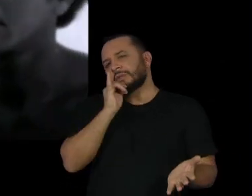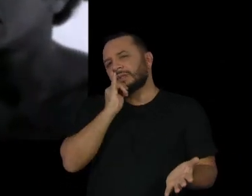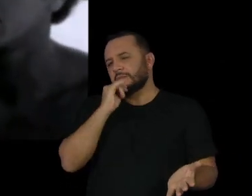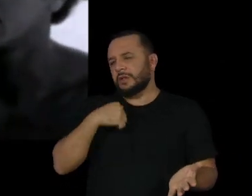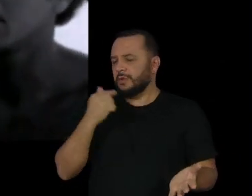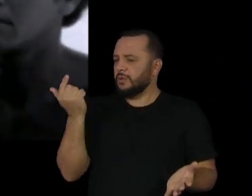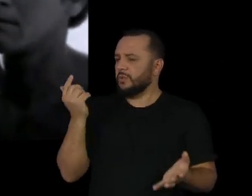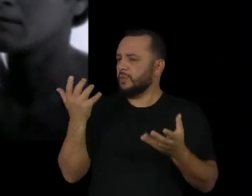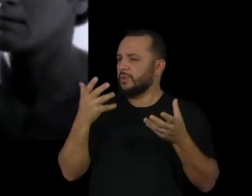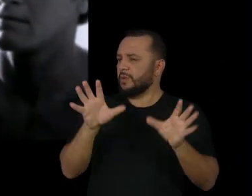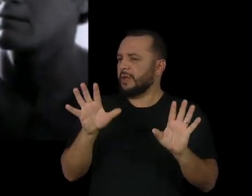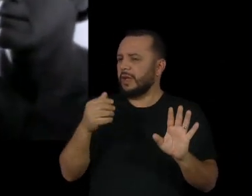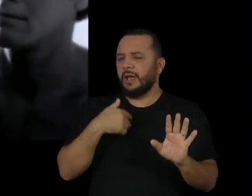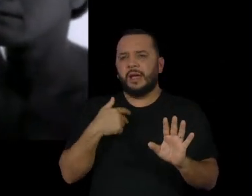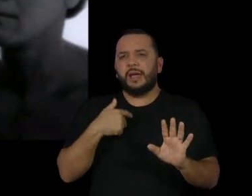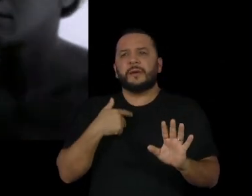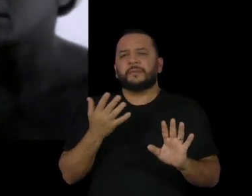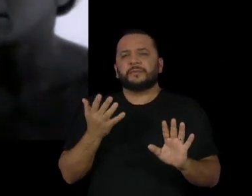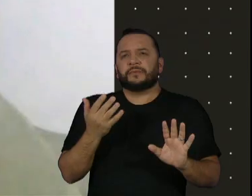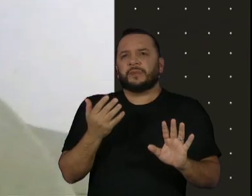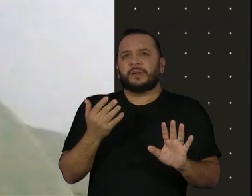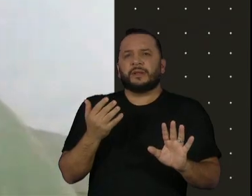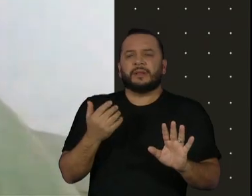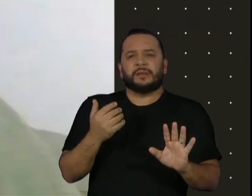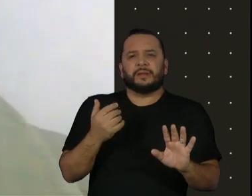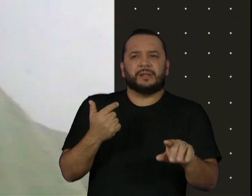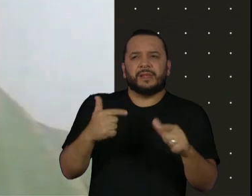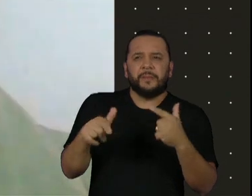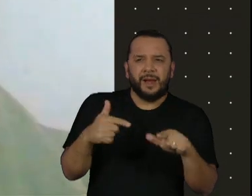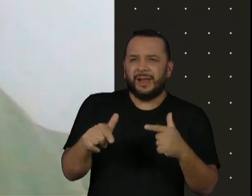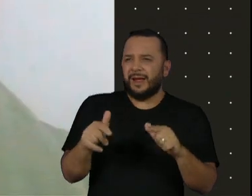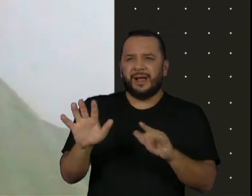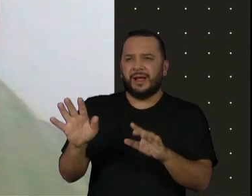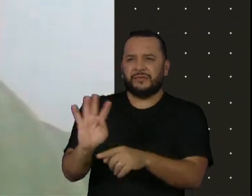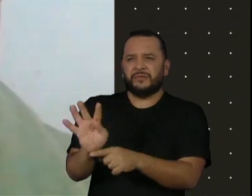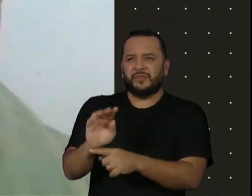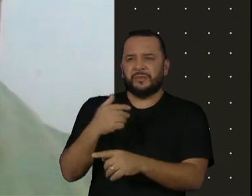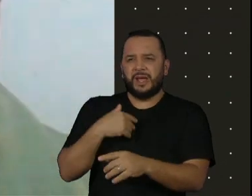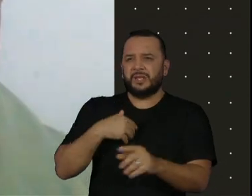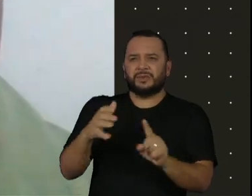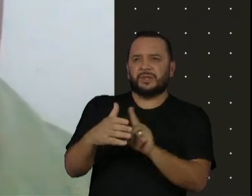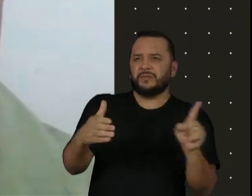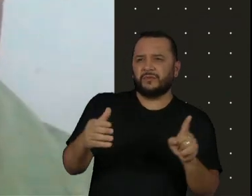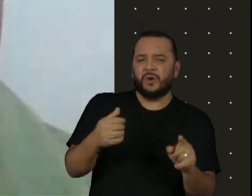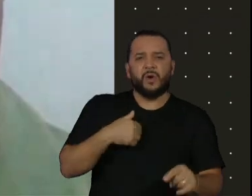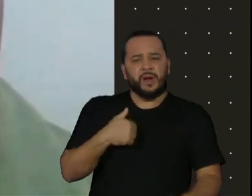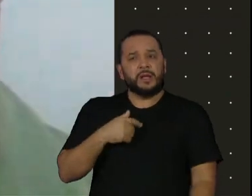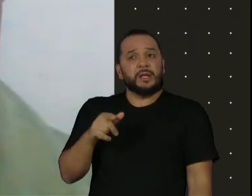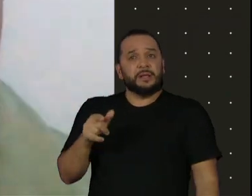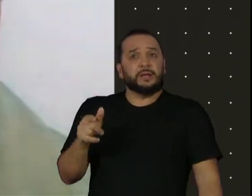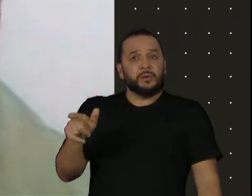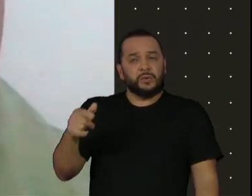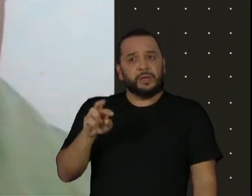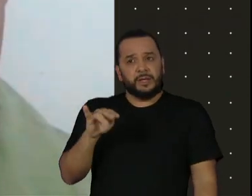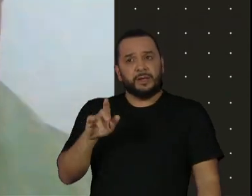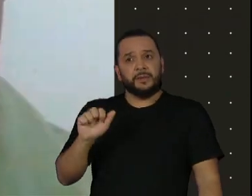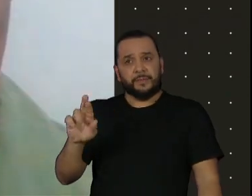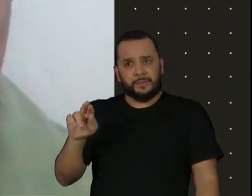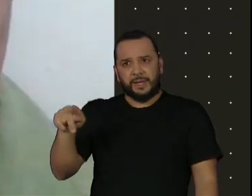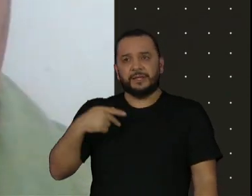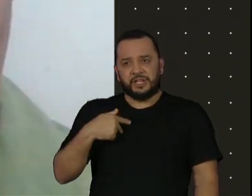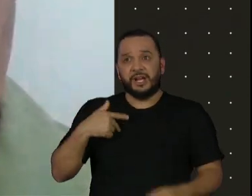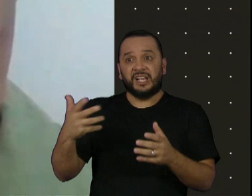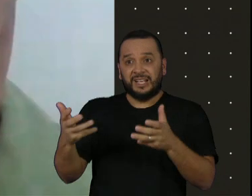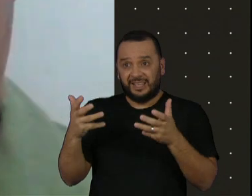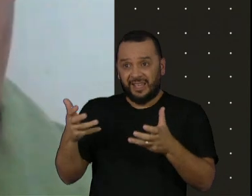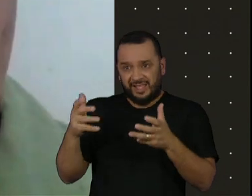daquela... tirar leite das pedras, entendeu? E eu saí fora, o Ripper ficou todo empolgado, levou muito a sério, escreveu um